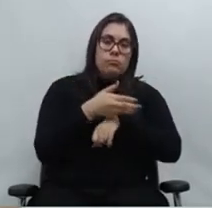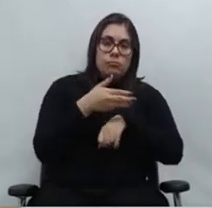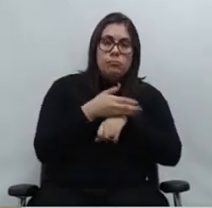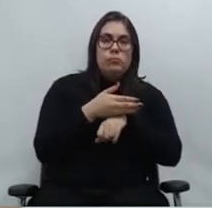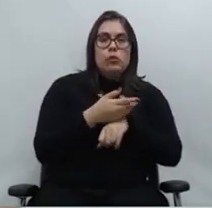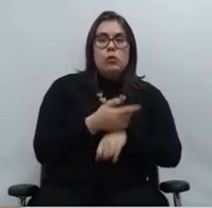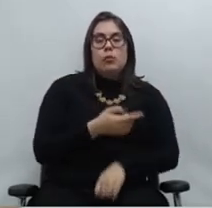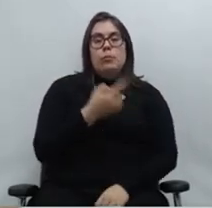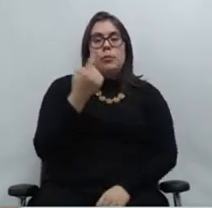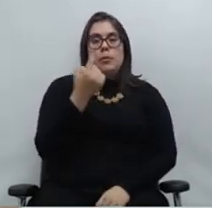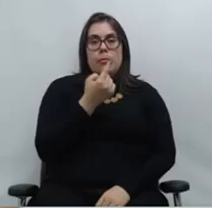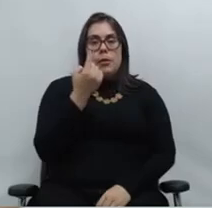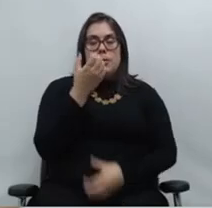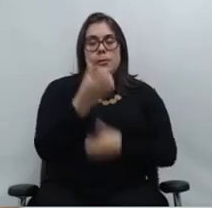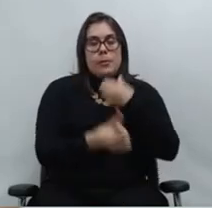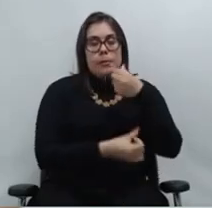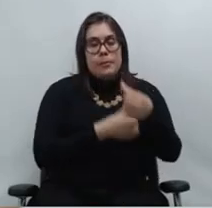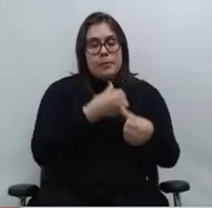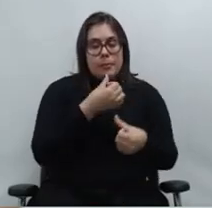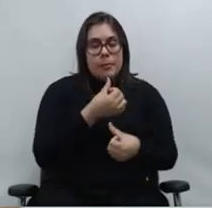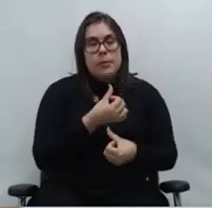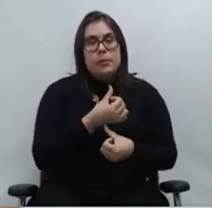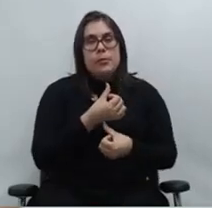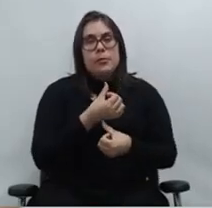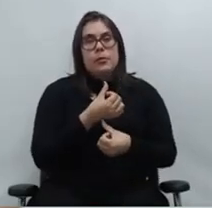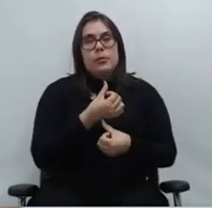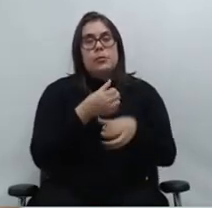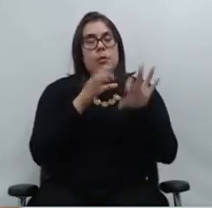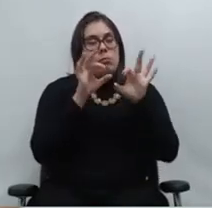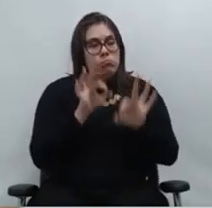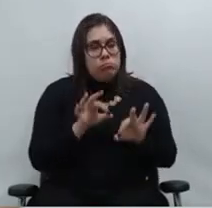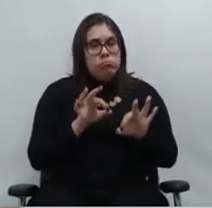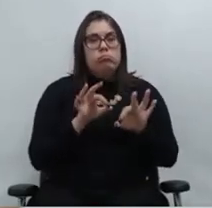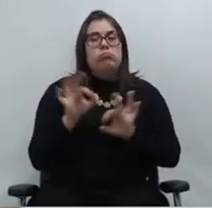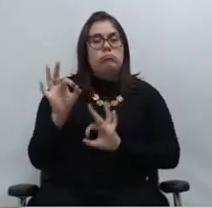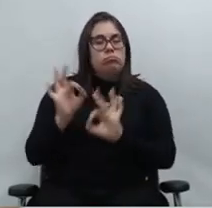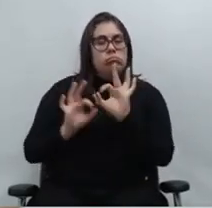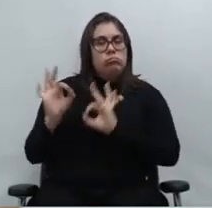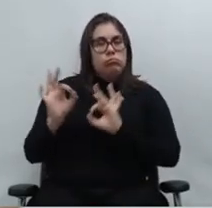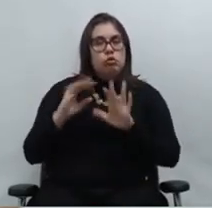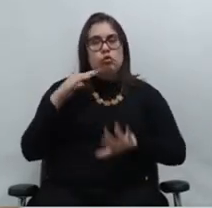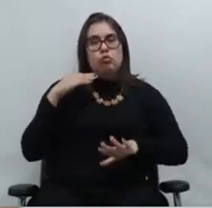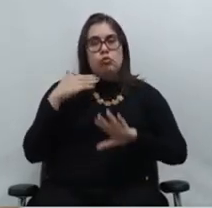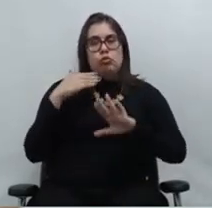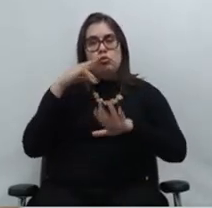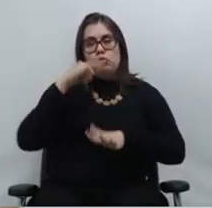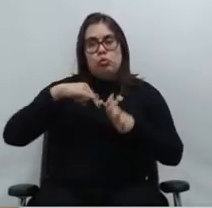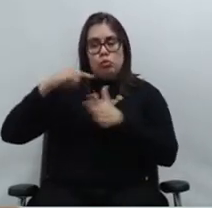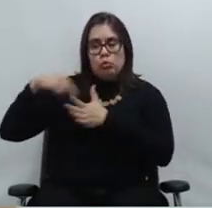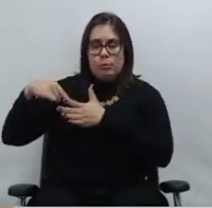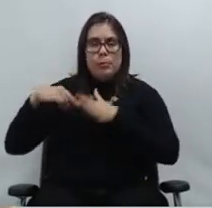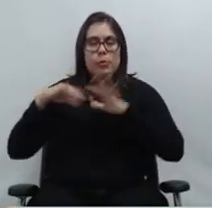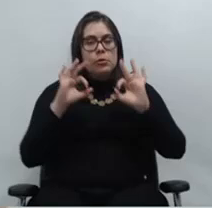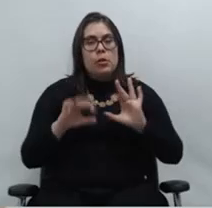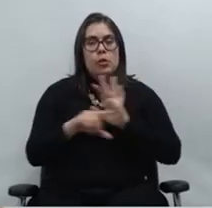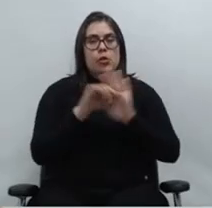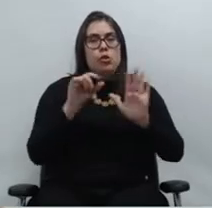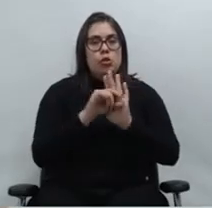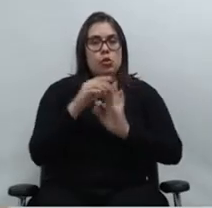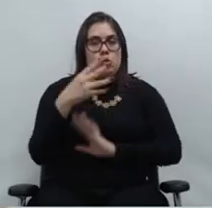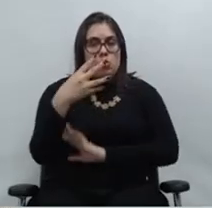semestre de 2024. O pedido encontra-se adequadamente instruído, com a documentação necessária descrita no artigo 4º da